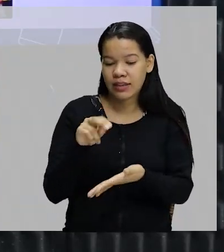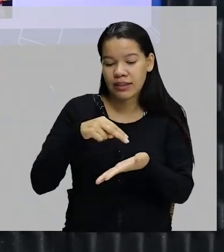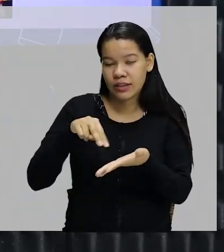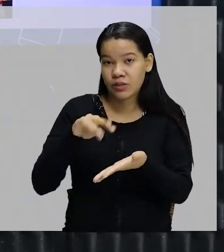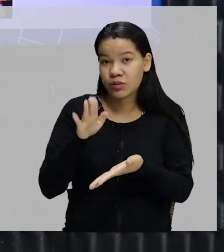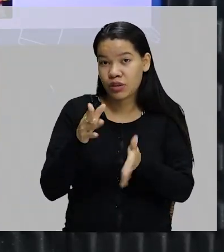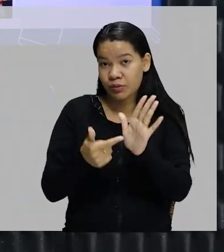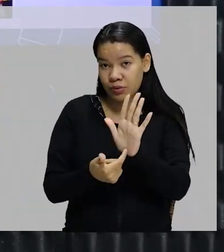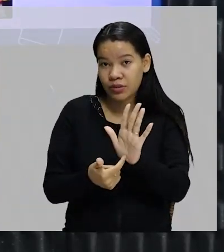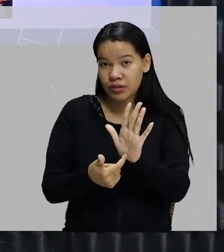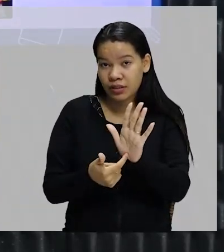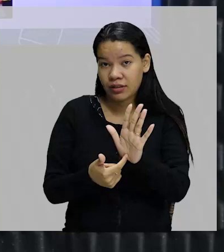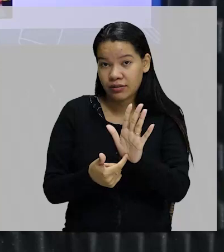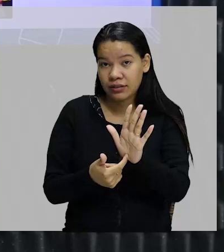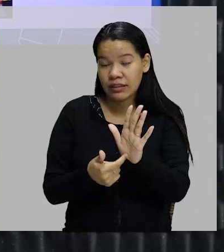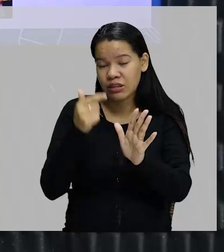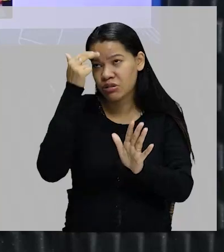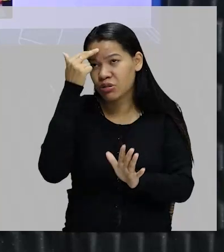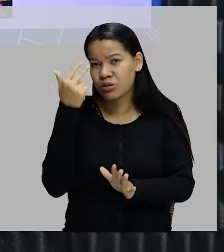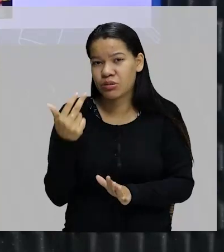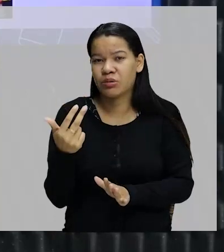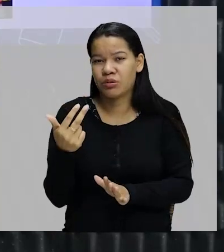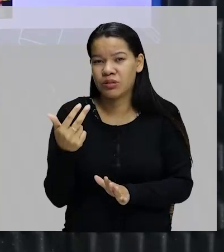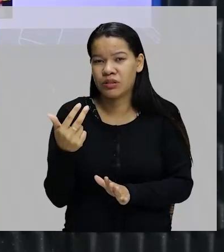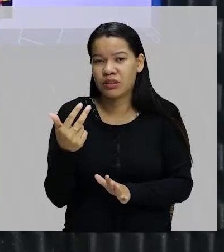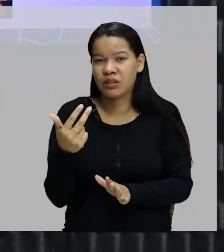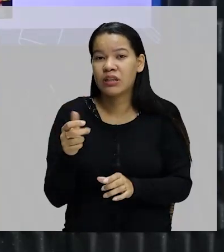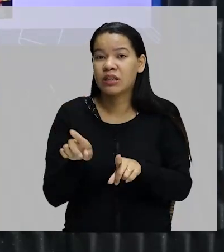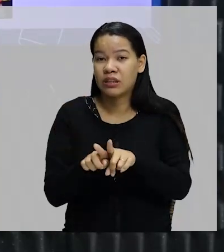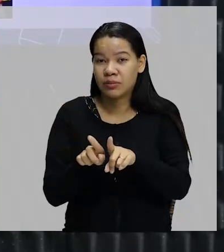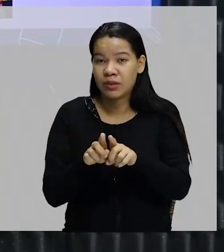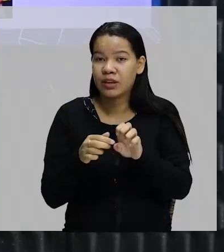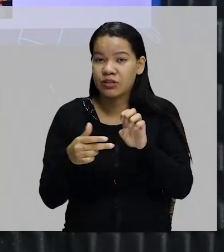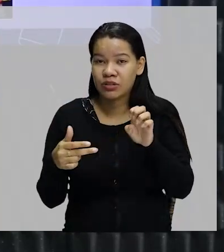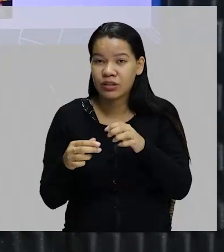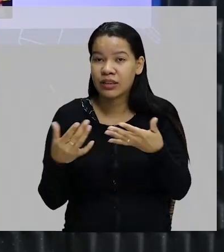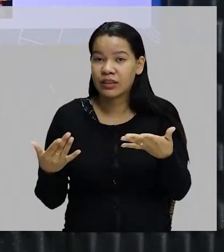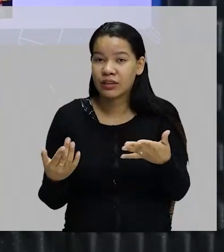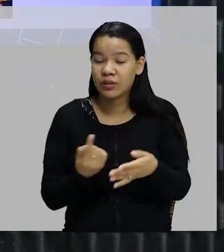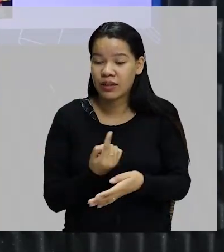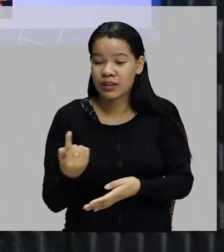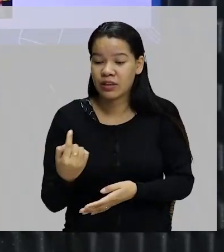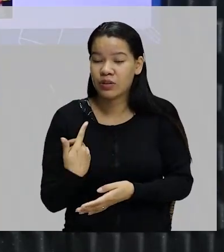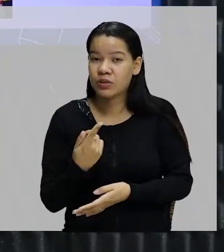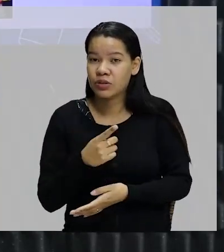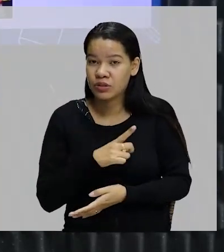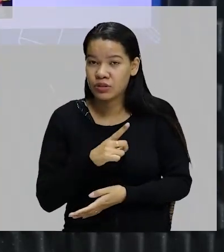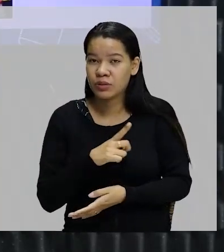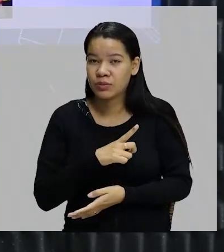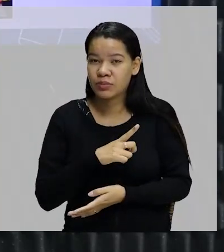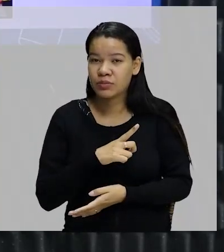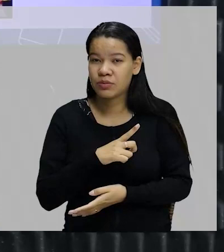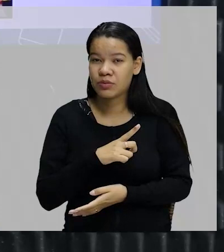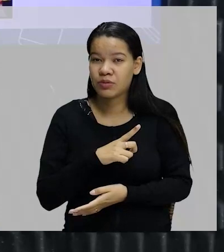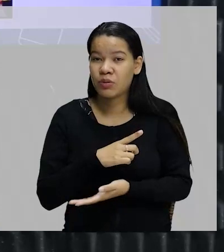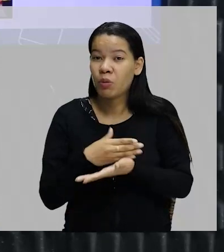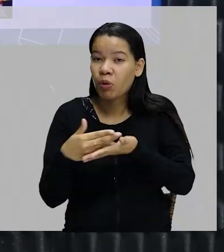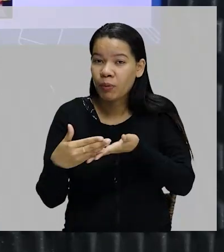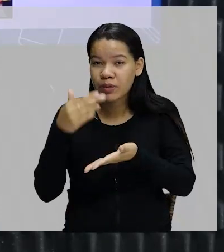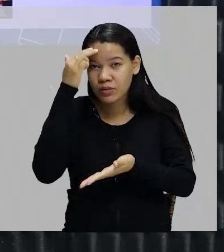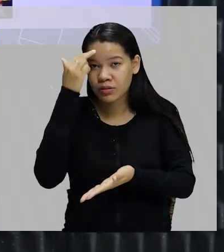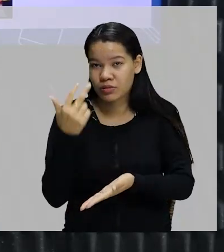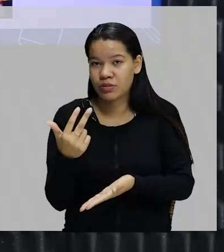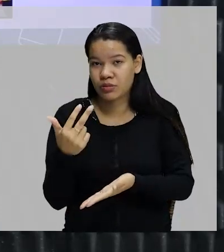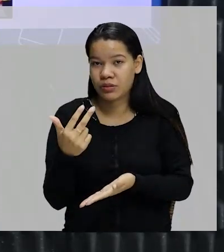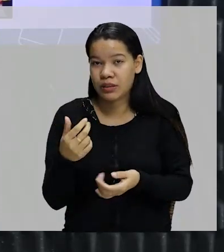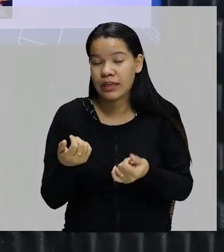classificam em folclórica, em histórica, em étnica. Então, aqui nós temos as nossas raízes. Por exemplo,